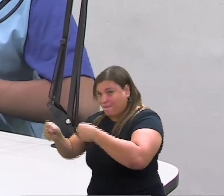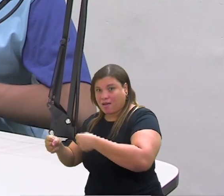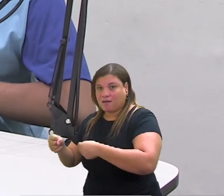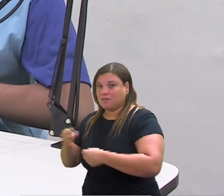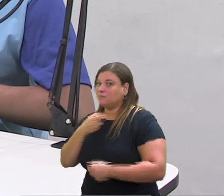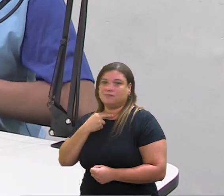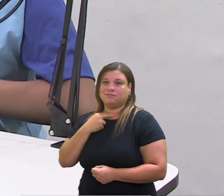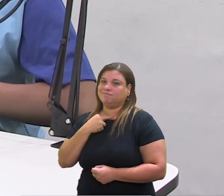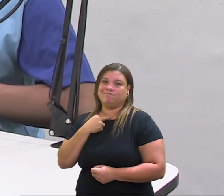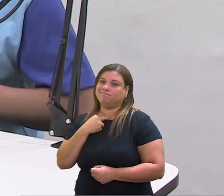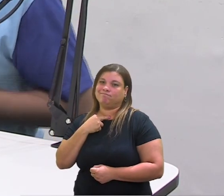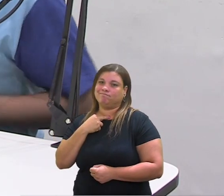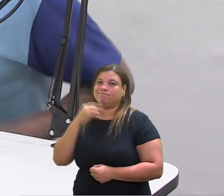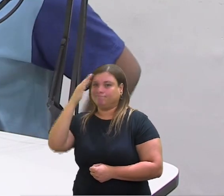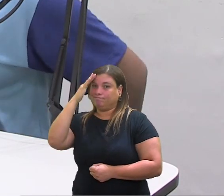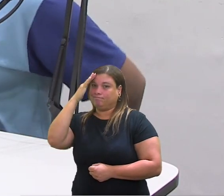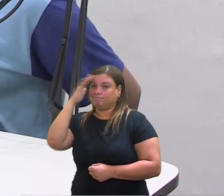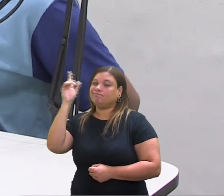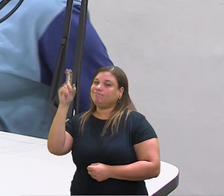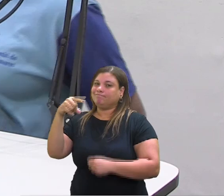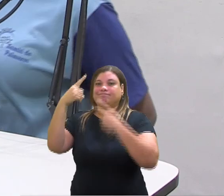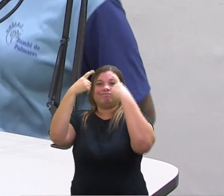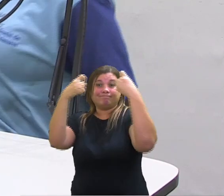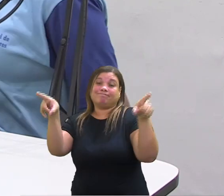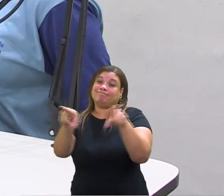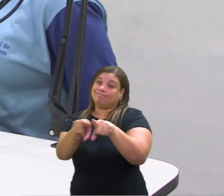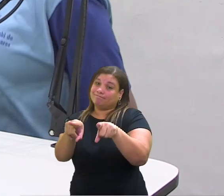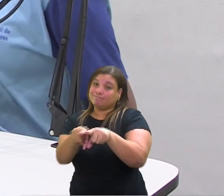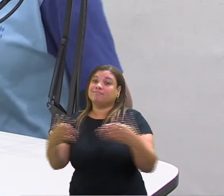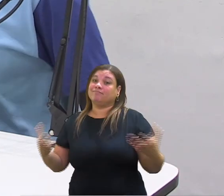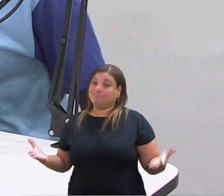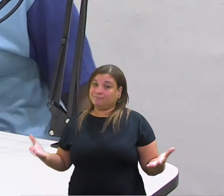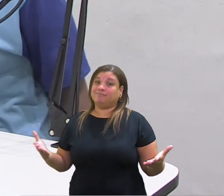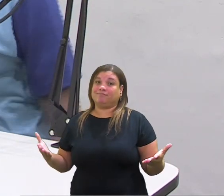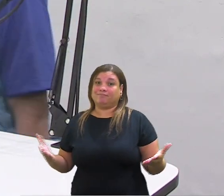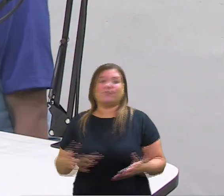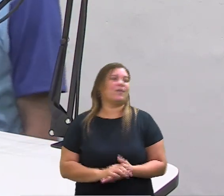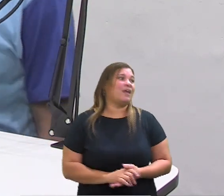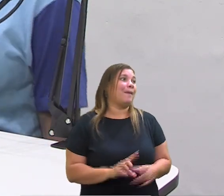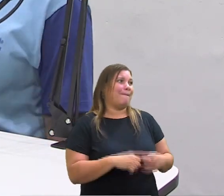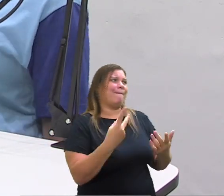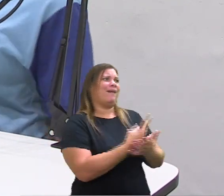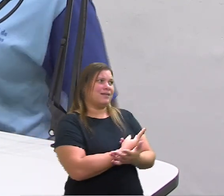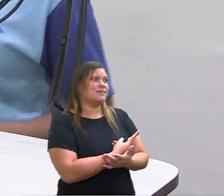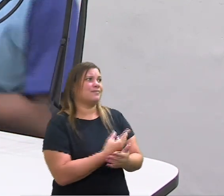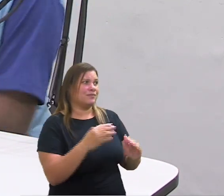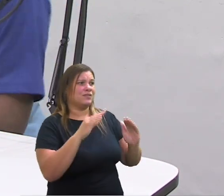coisa Vamos rir um bocado aqui, porque o assunto é tenso aqui. Acontece um pouco isso em escolas. A gente vê